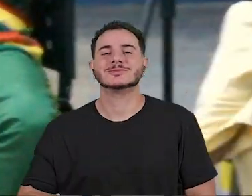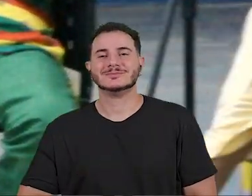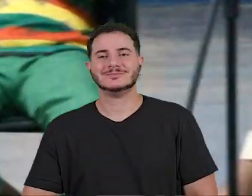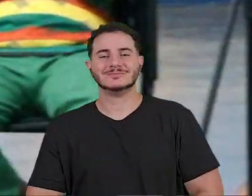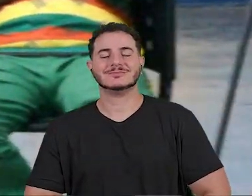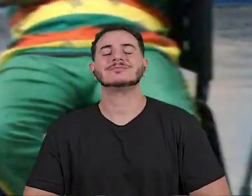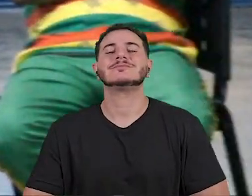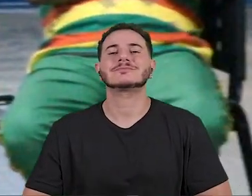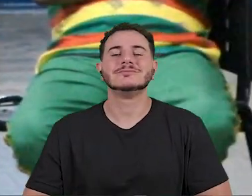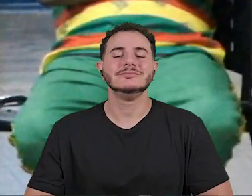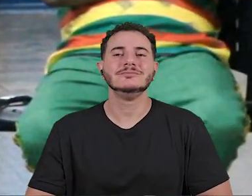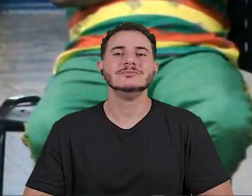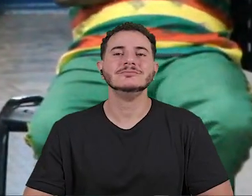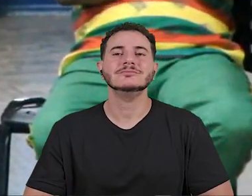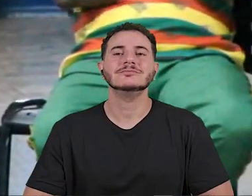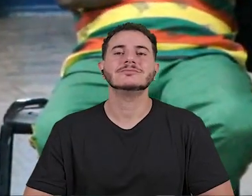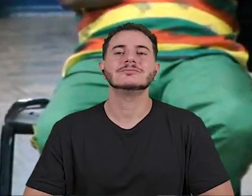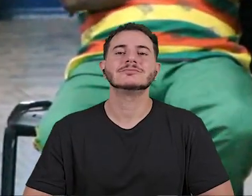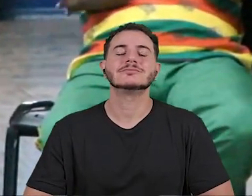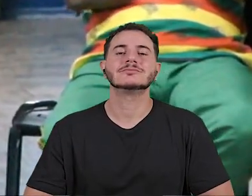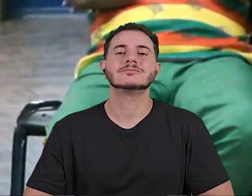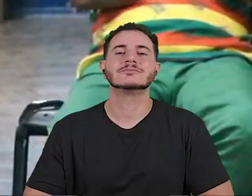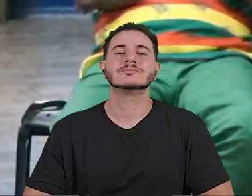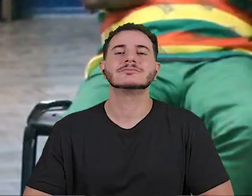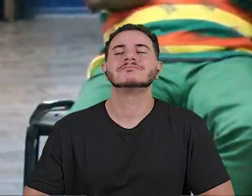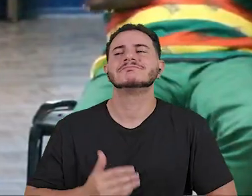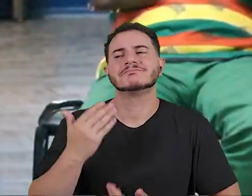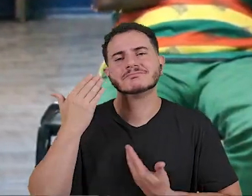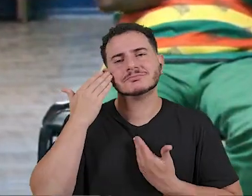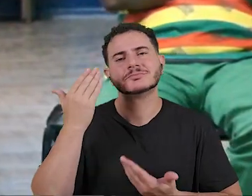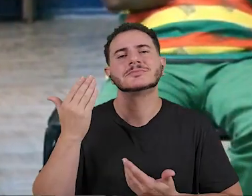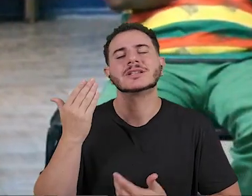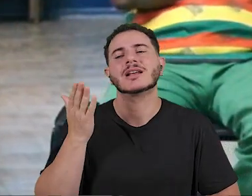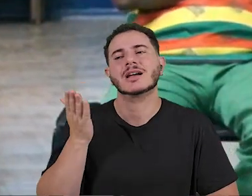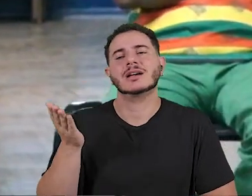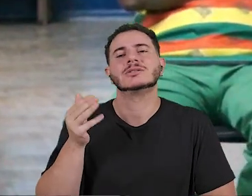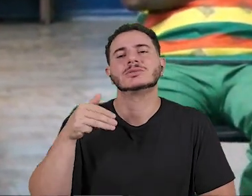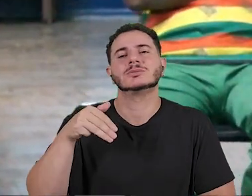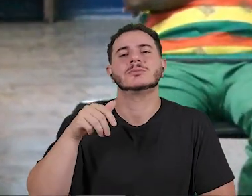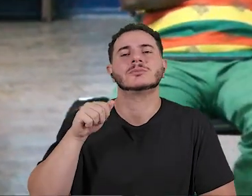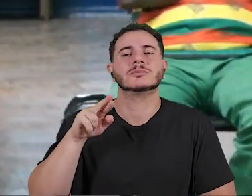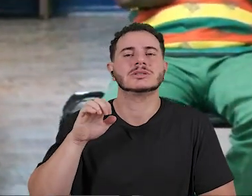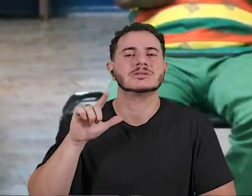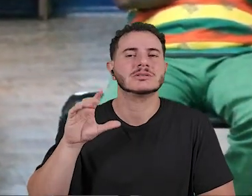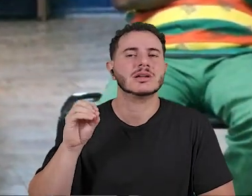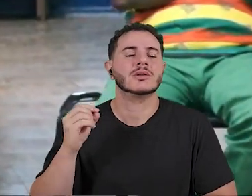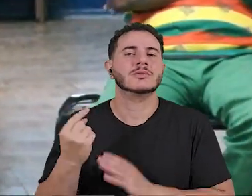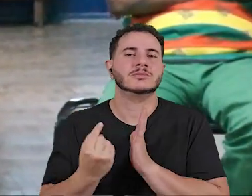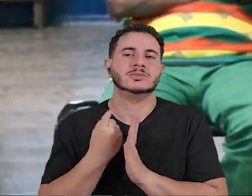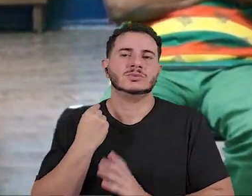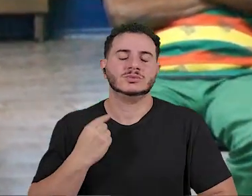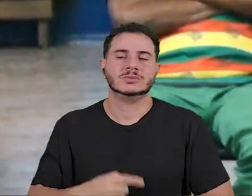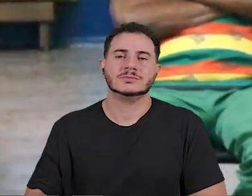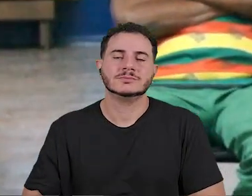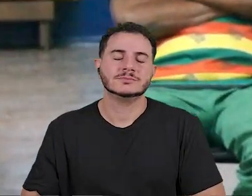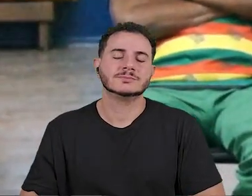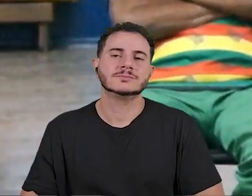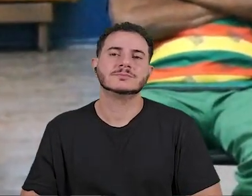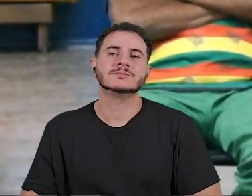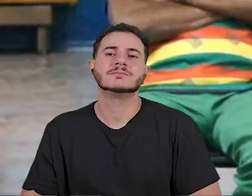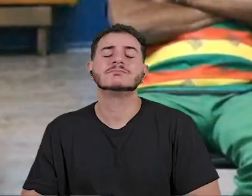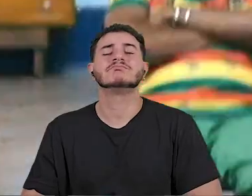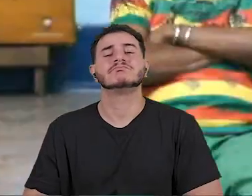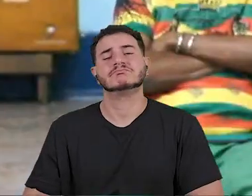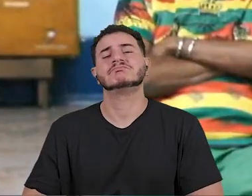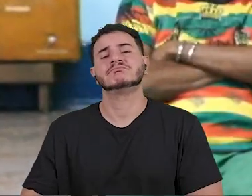Obrigado, Marcelo, pela pergunta. Né? É muito interessante porque dentro da história, quando